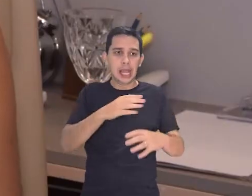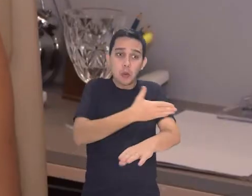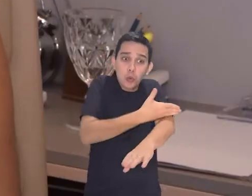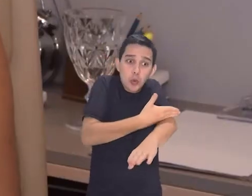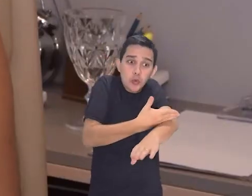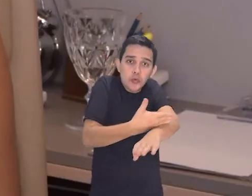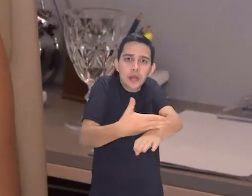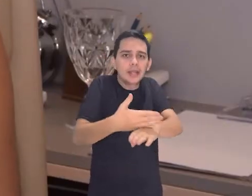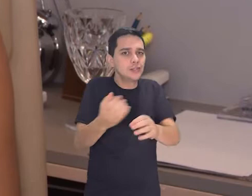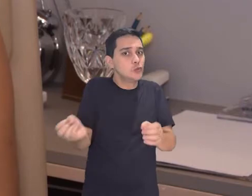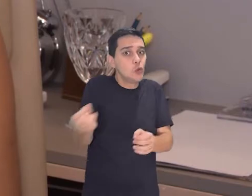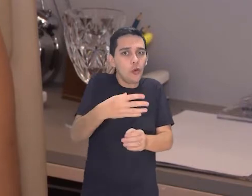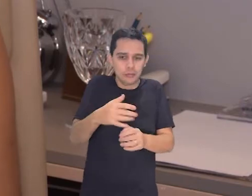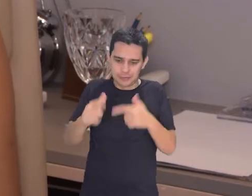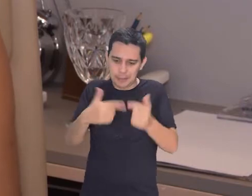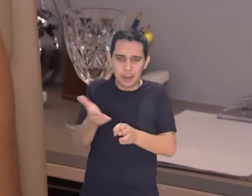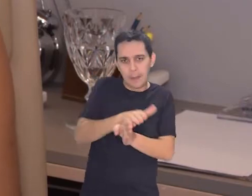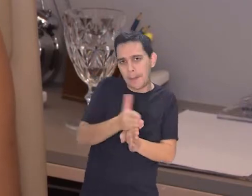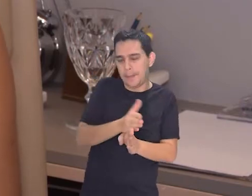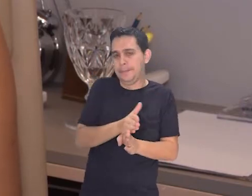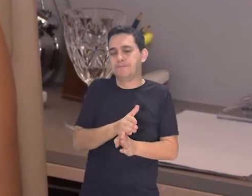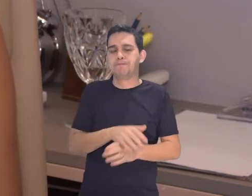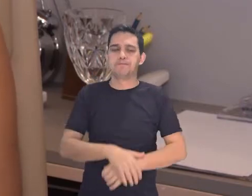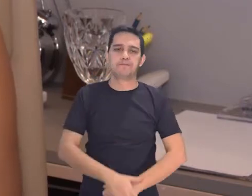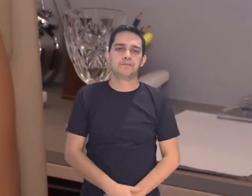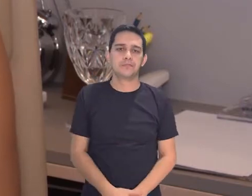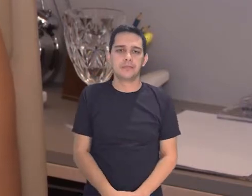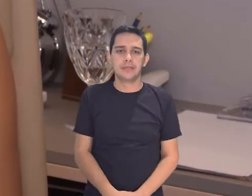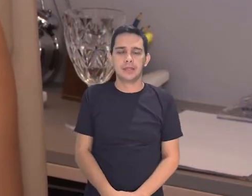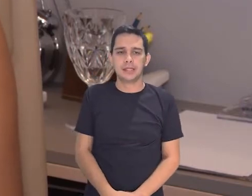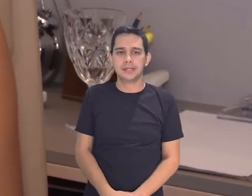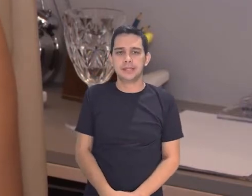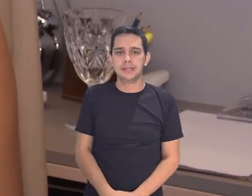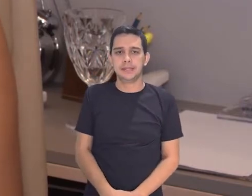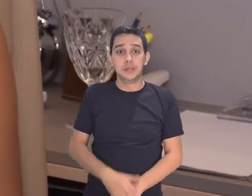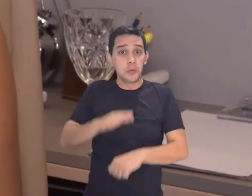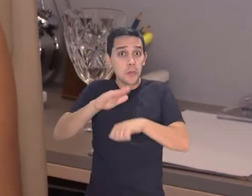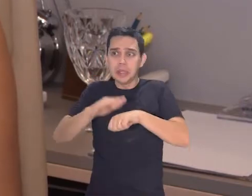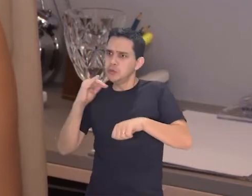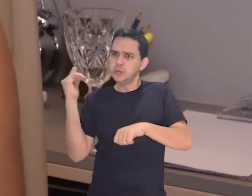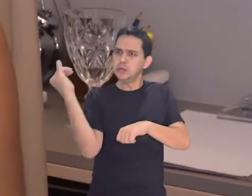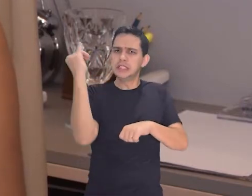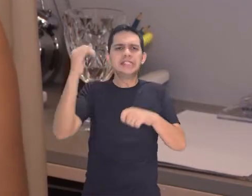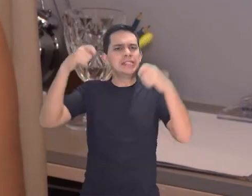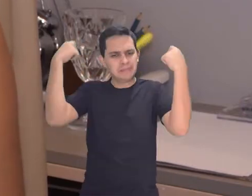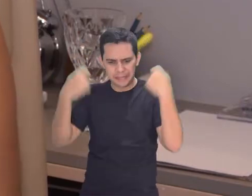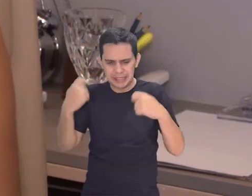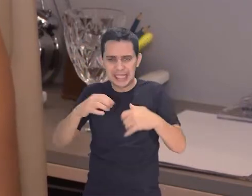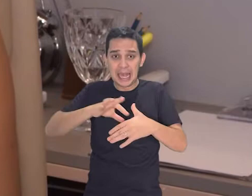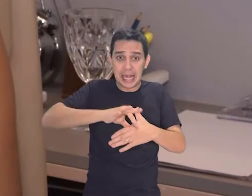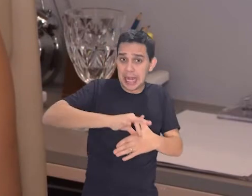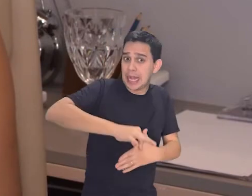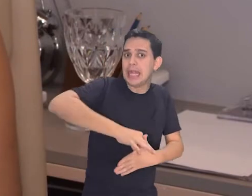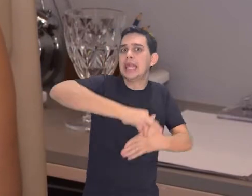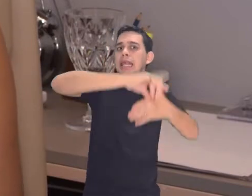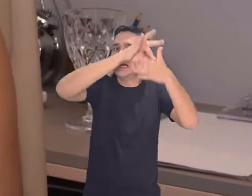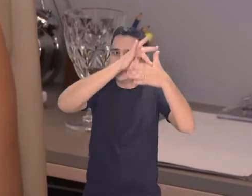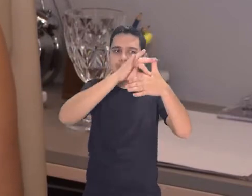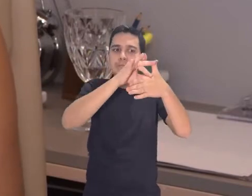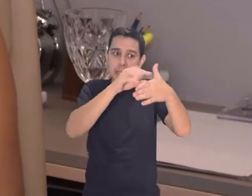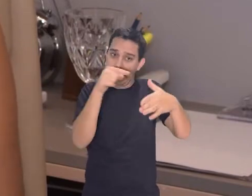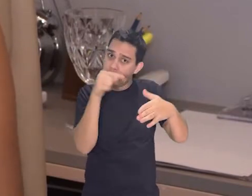que o mais importante é a gente ter lideranças preparadas para fazer a gestão à distância.